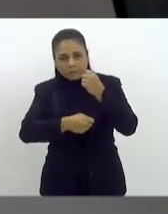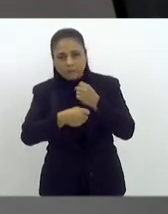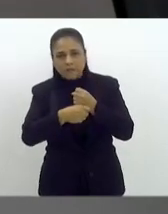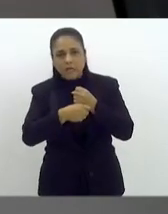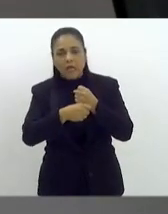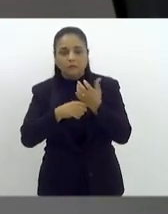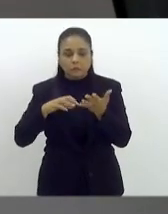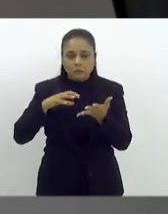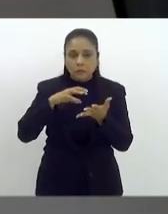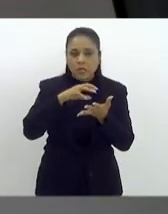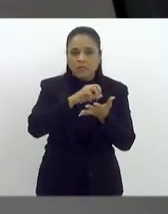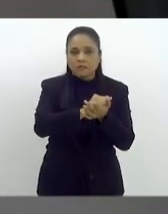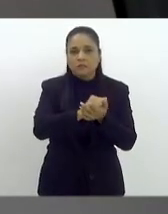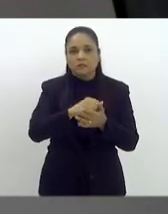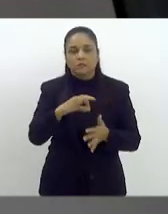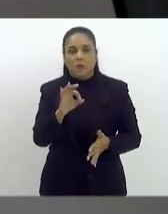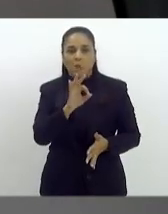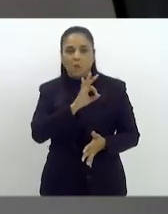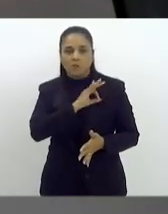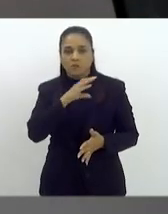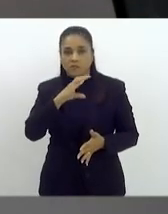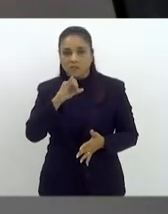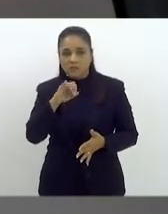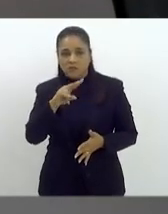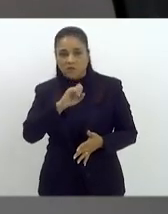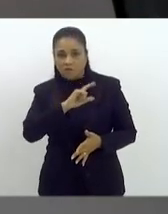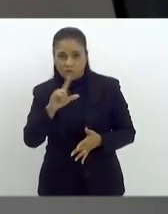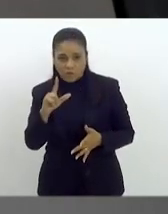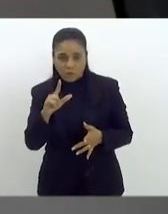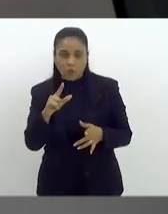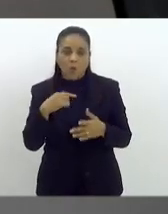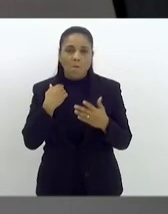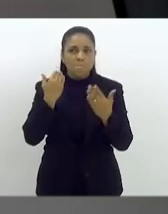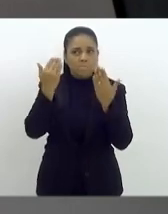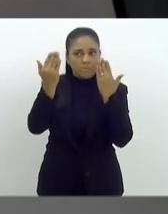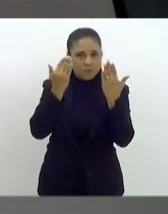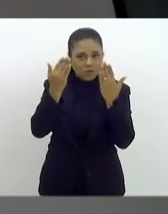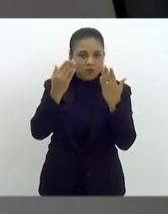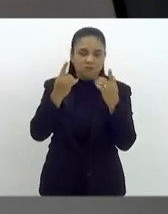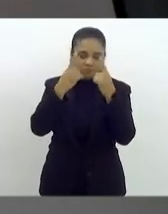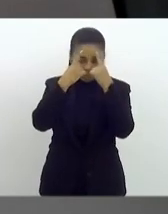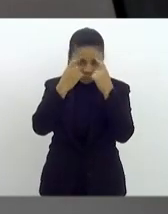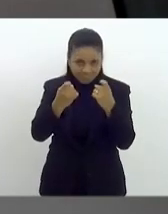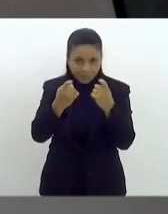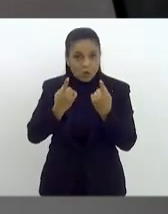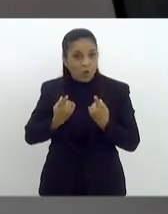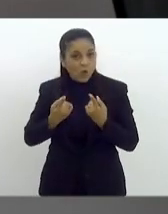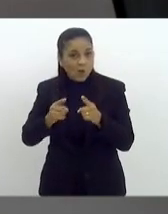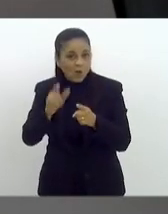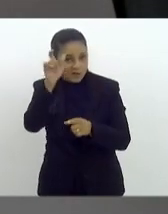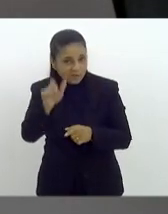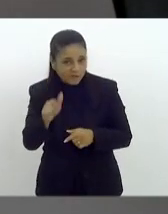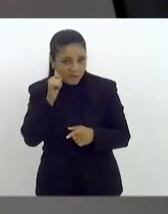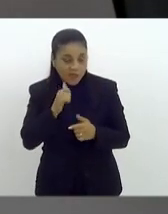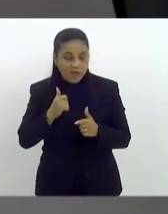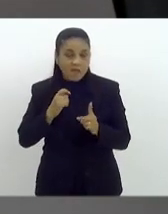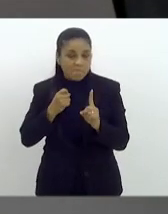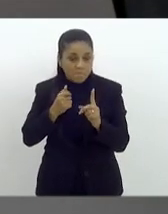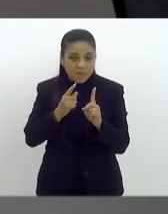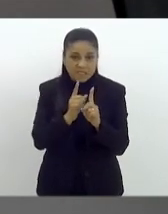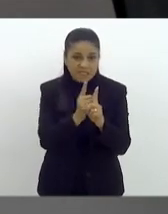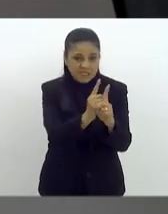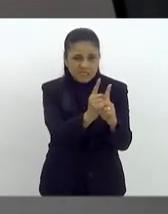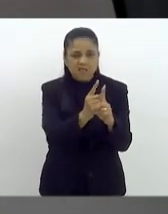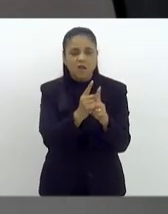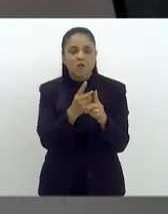registros da Polícia Civil como crime de violência como de psicológica né de violência contra mulher o crime de perseguição que